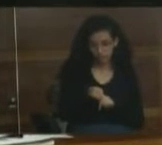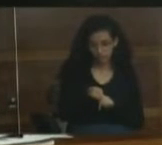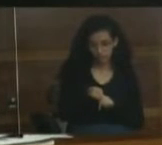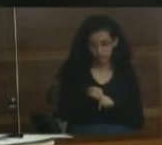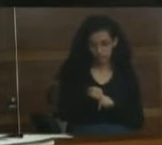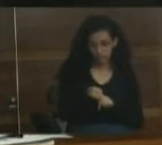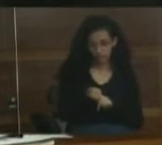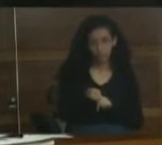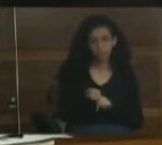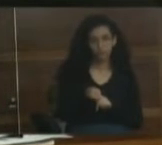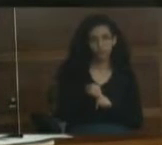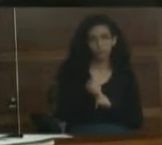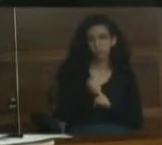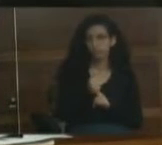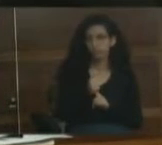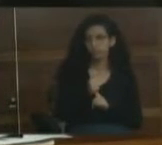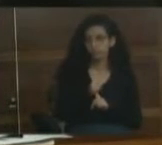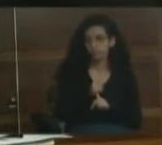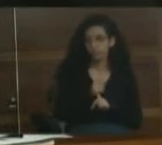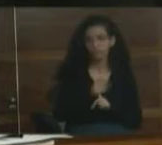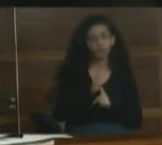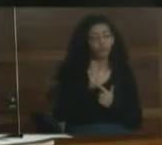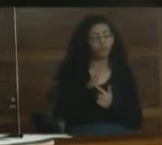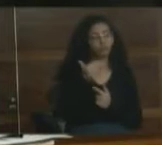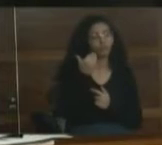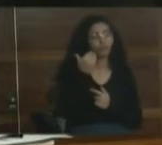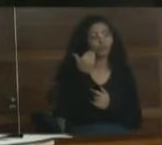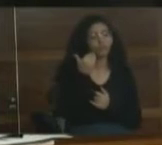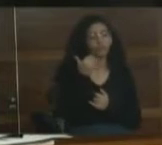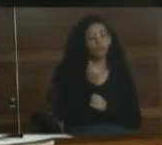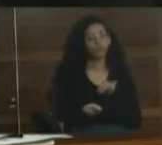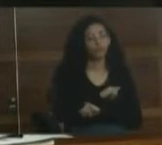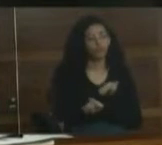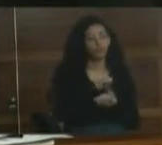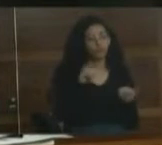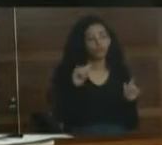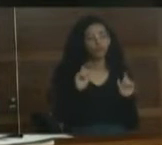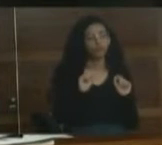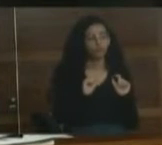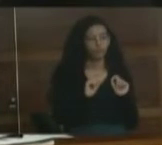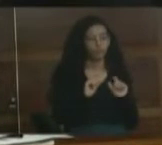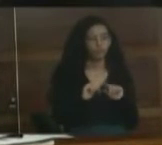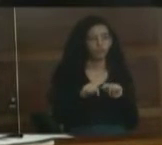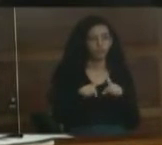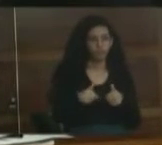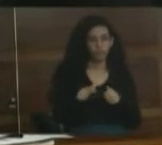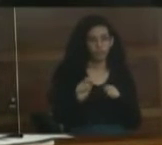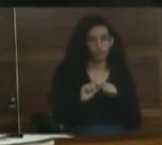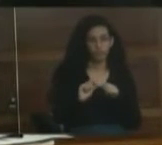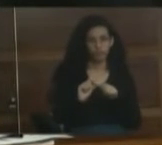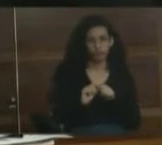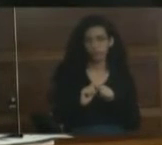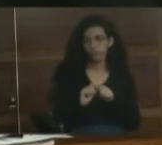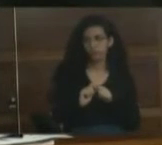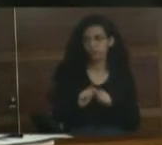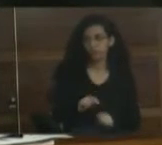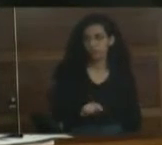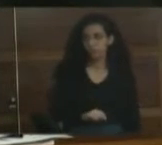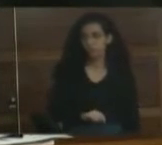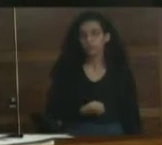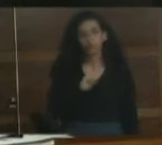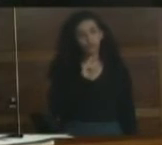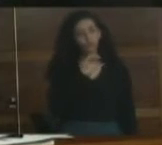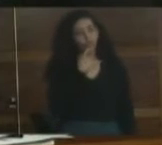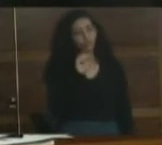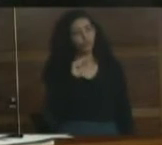aonde o banco informa as operações que ele realiza que são tributadas